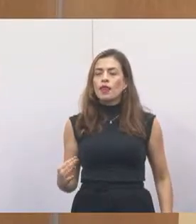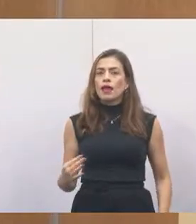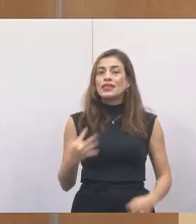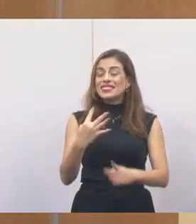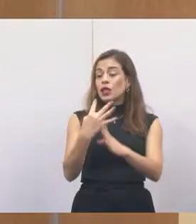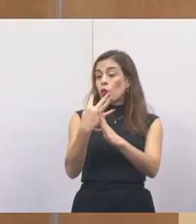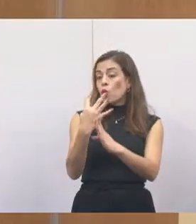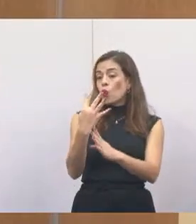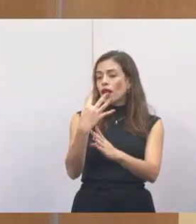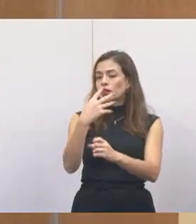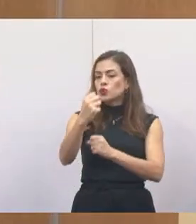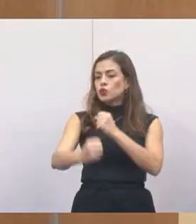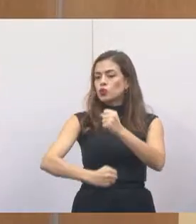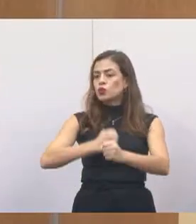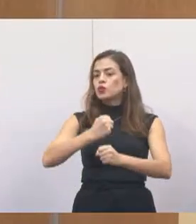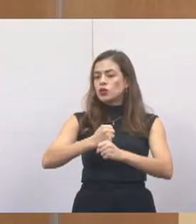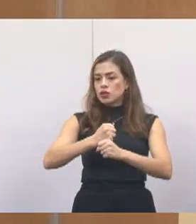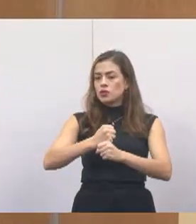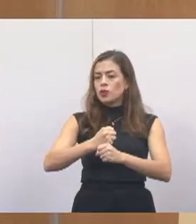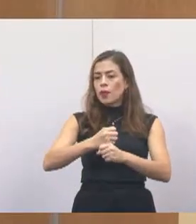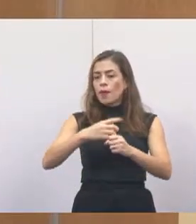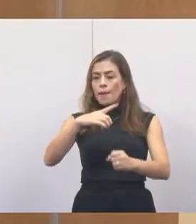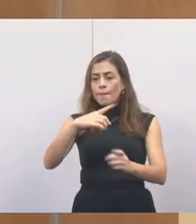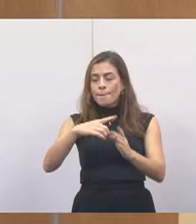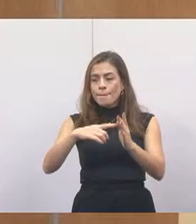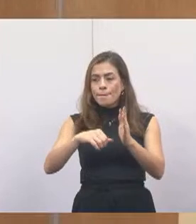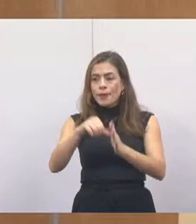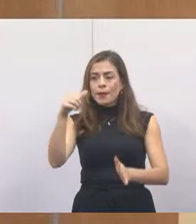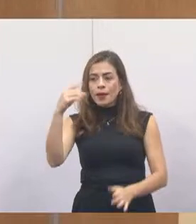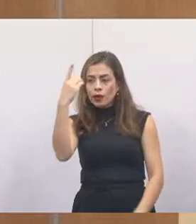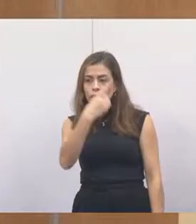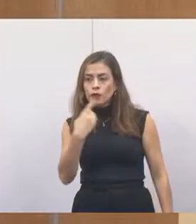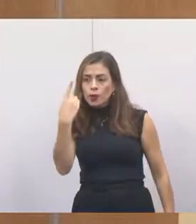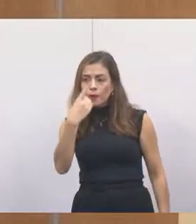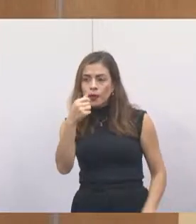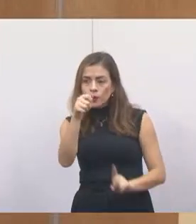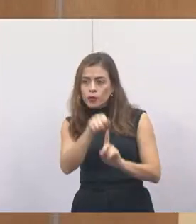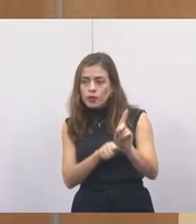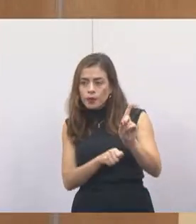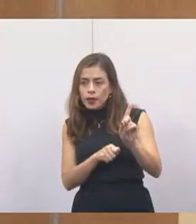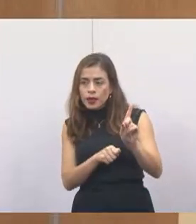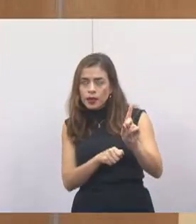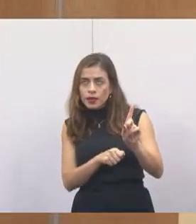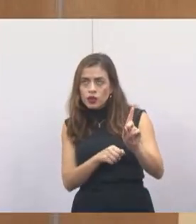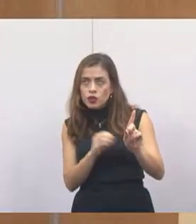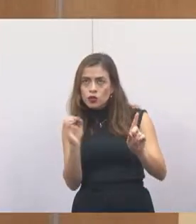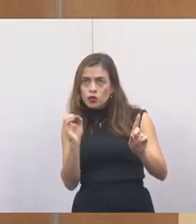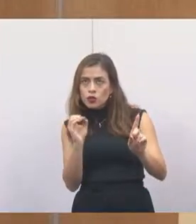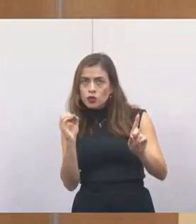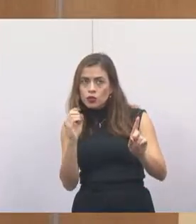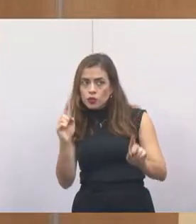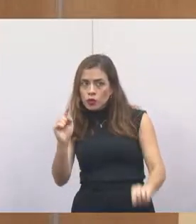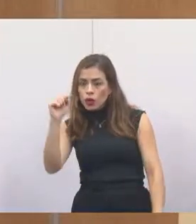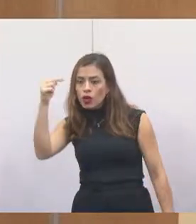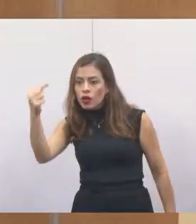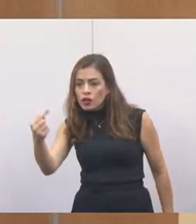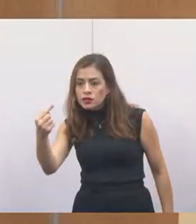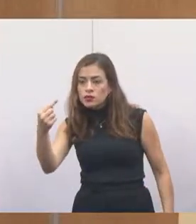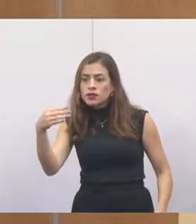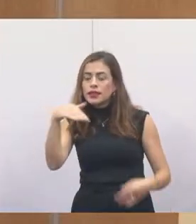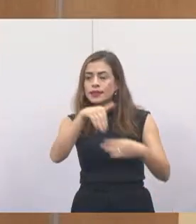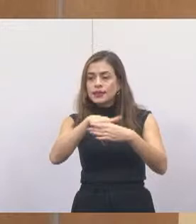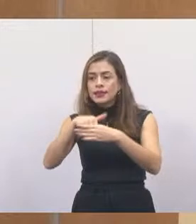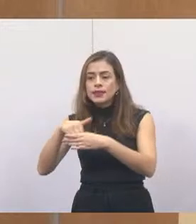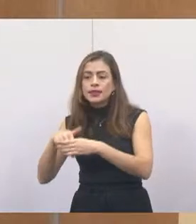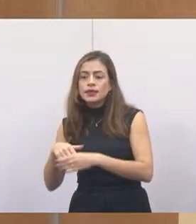anos, no primeiro domingo do mês e de outubro do ano subsequente, e das